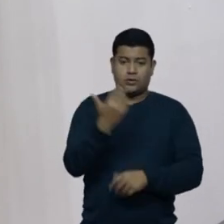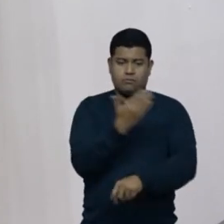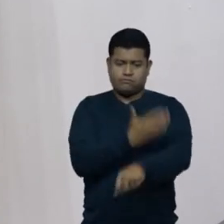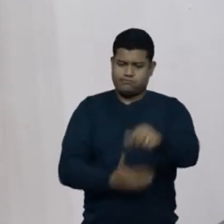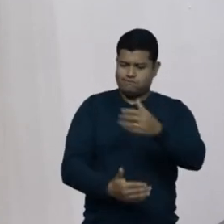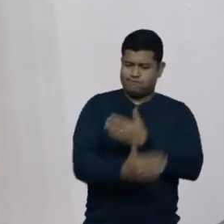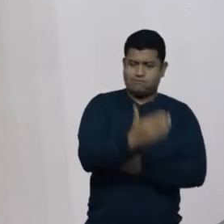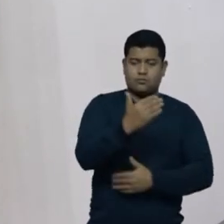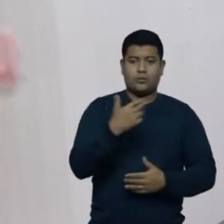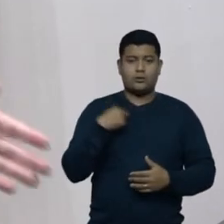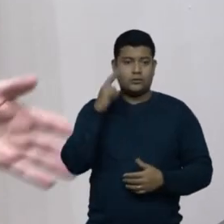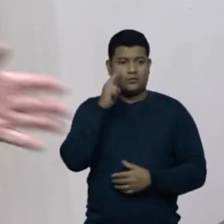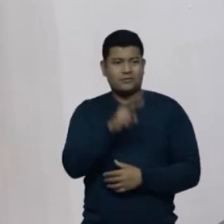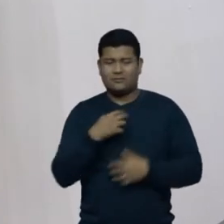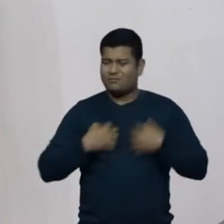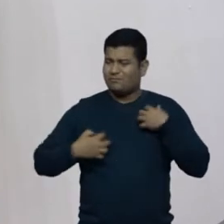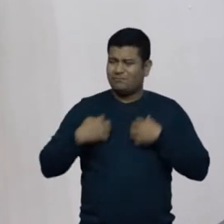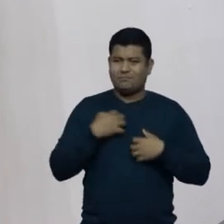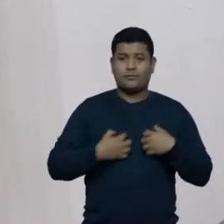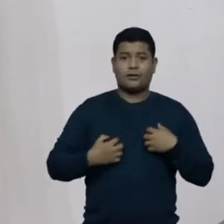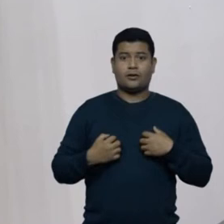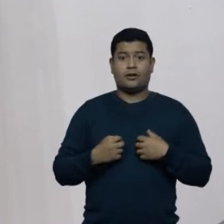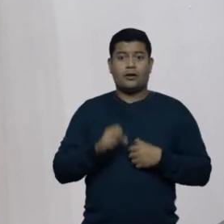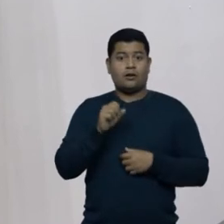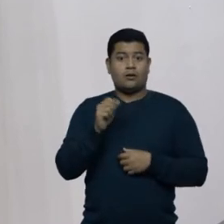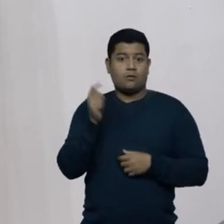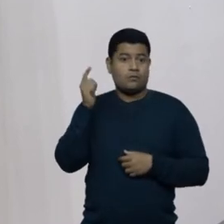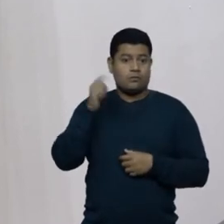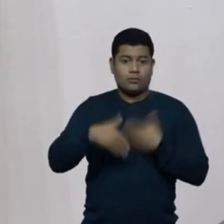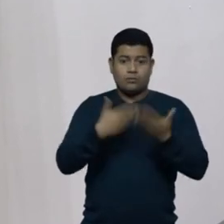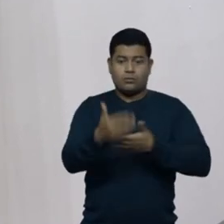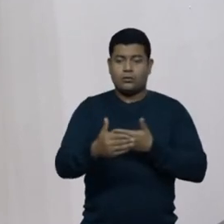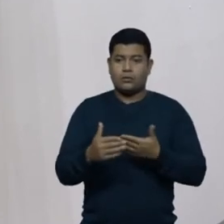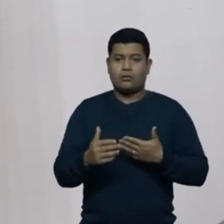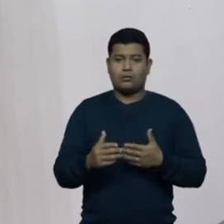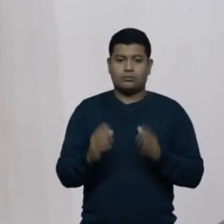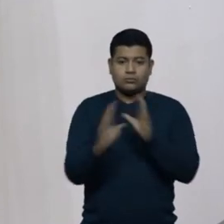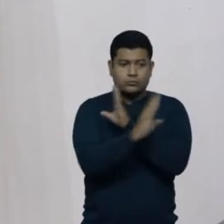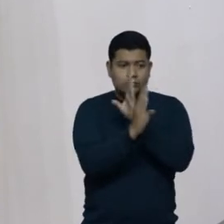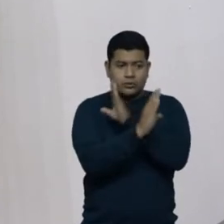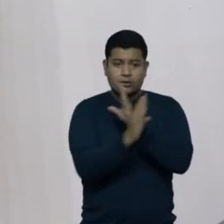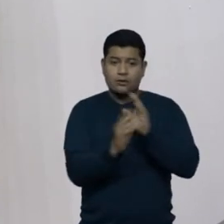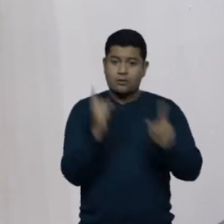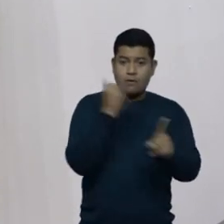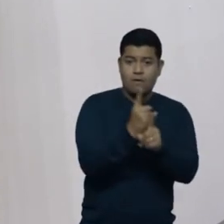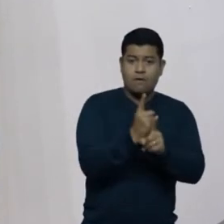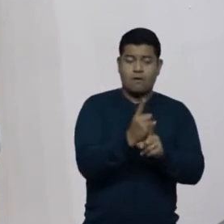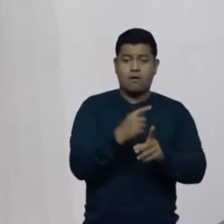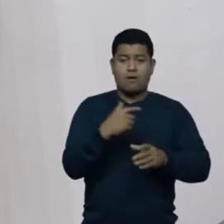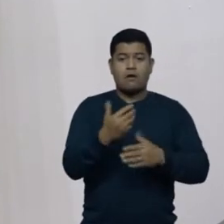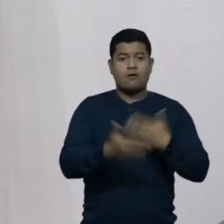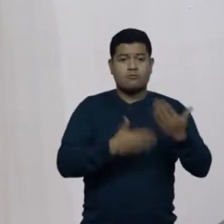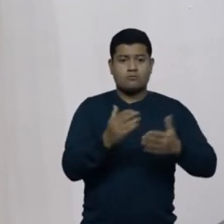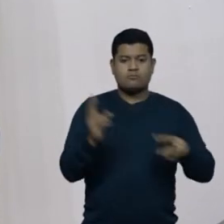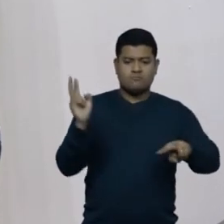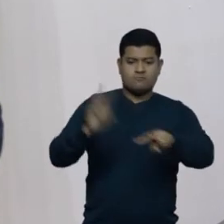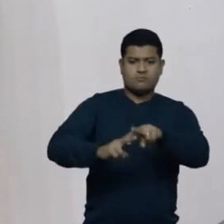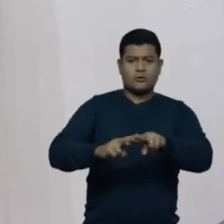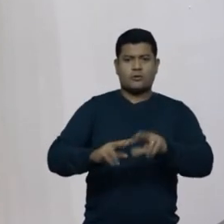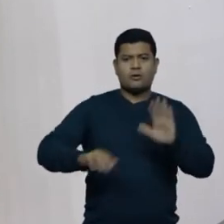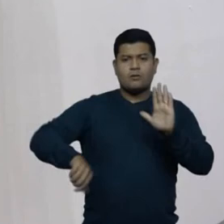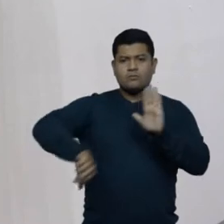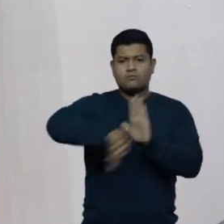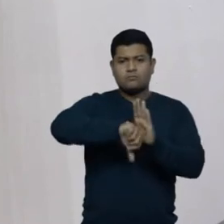vítima, conseguia prender os criminosos. No outro dia, a gente acabava fazendo